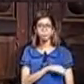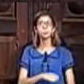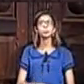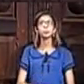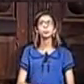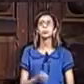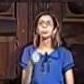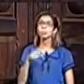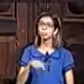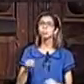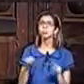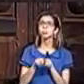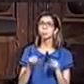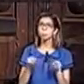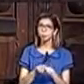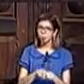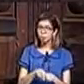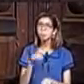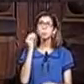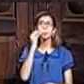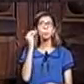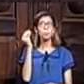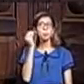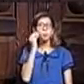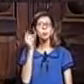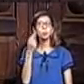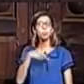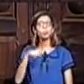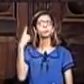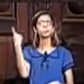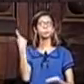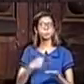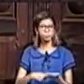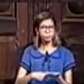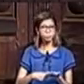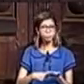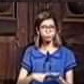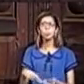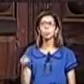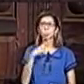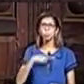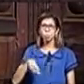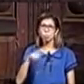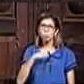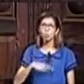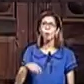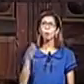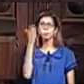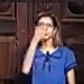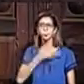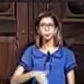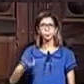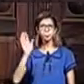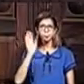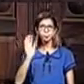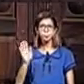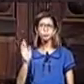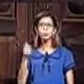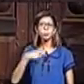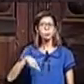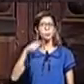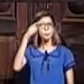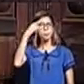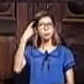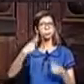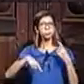E aqui também demonstra o nosso compromisso com o nosso voto, com o nosso pensamento político